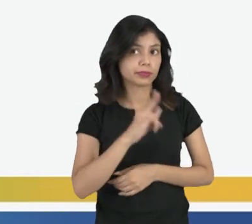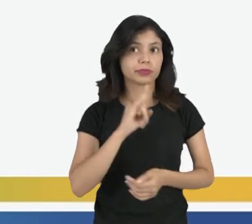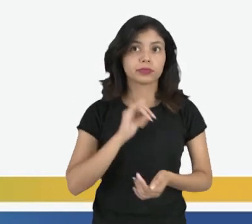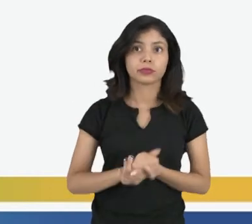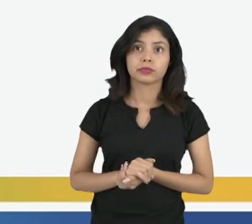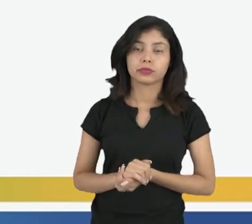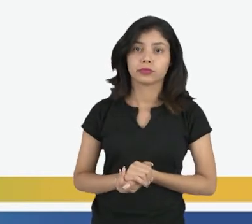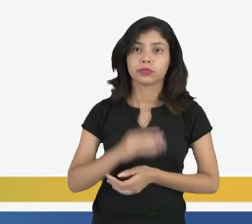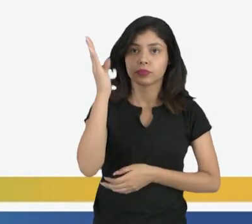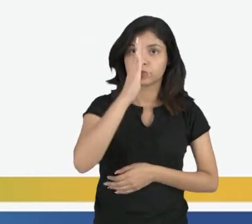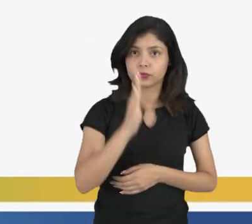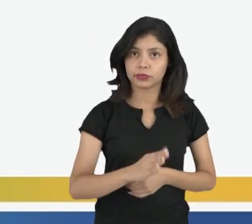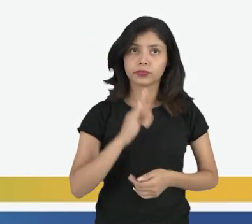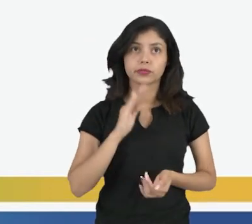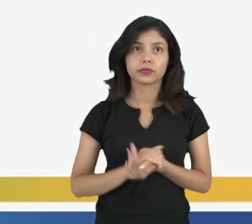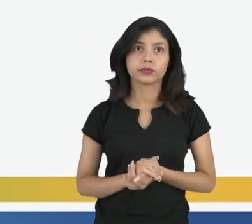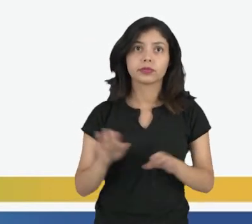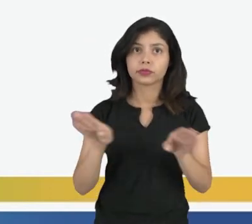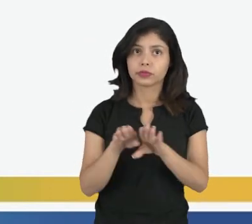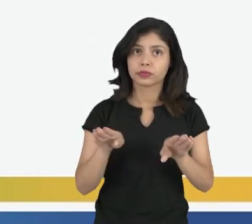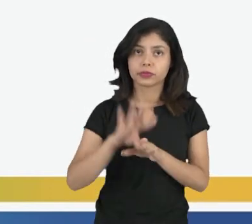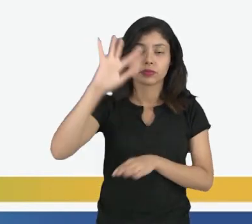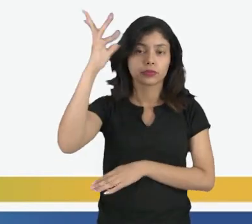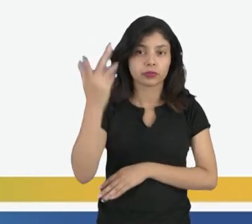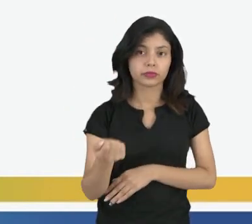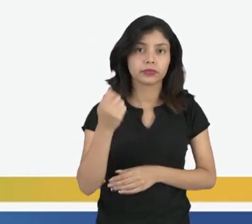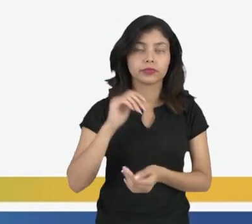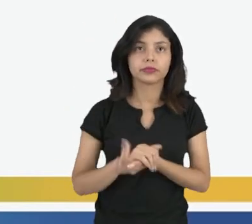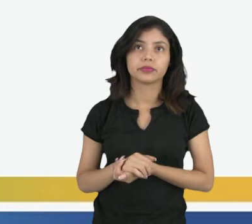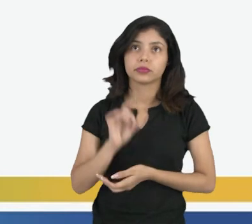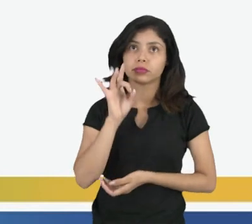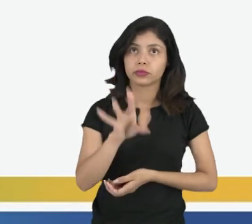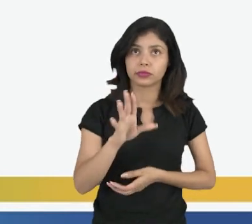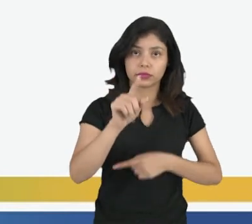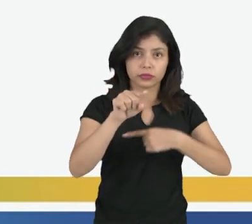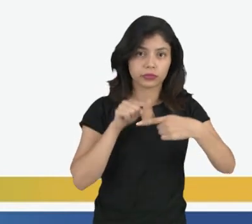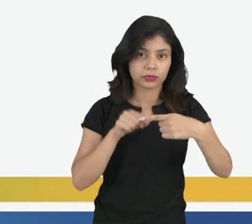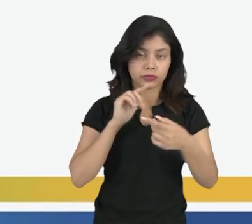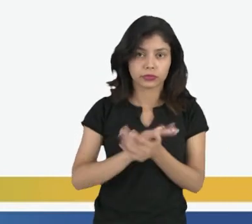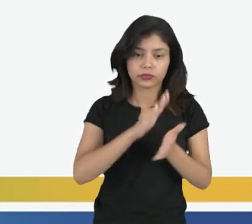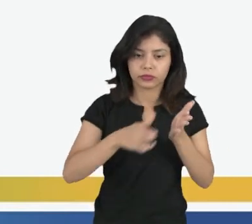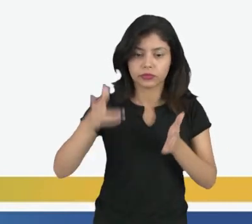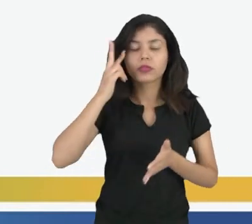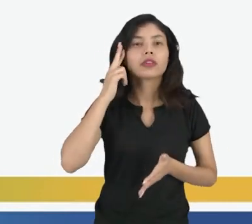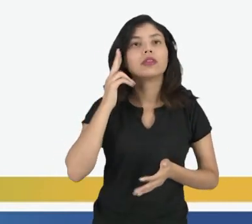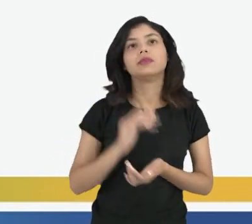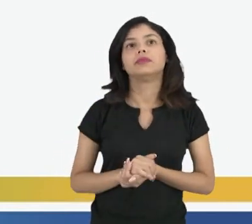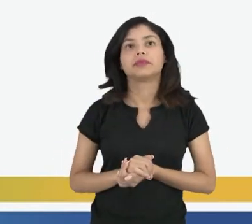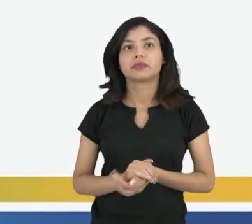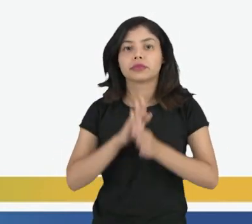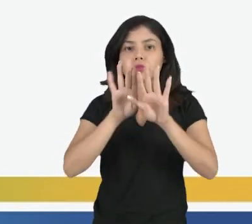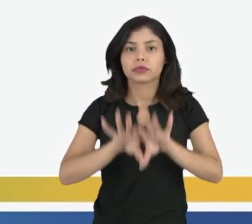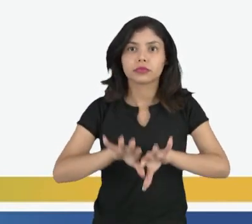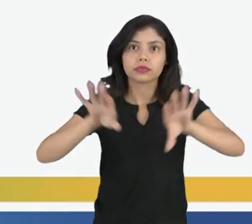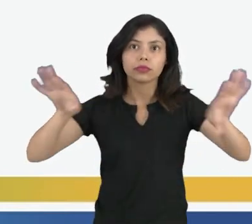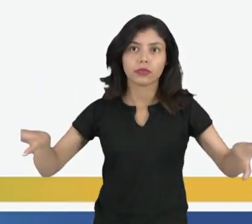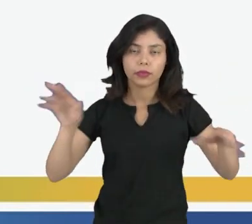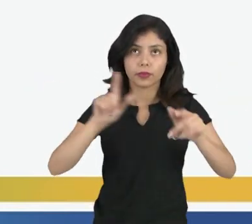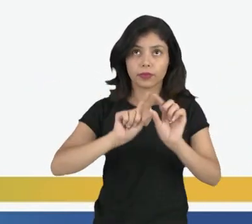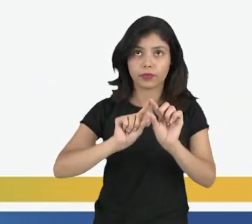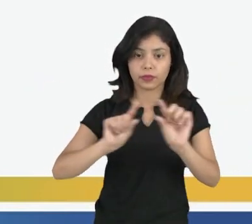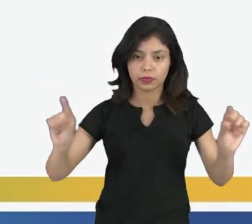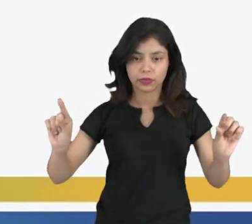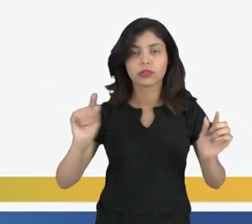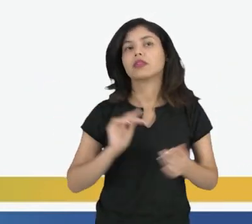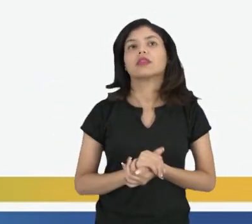Brasil mas também no continente africano vemos que não é uma divisão por ordem natural mas foi tipo uma divisão feita na